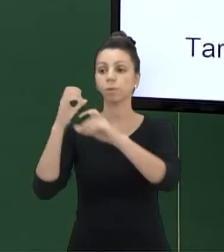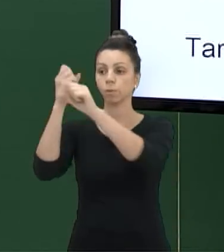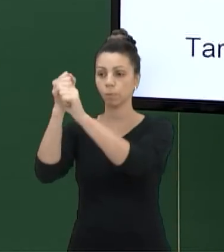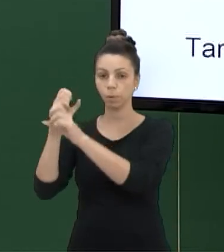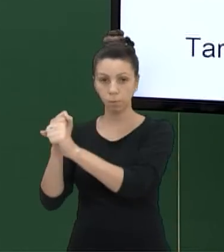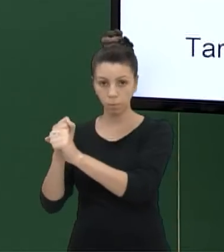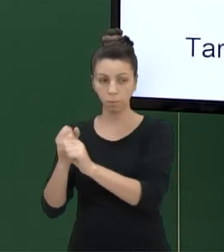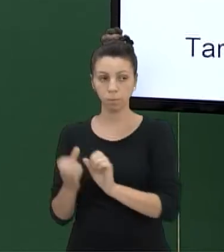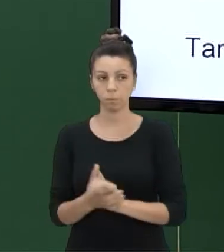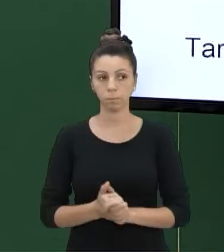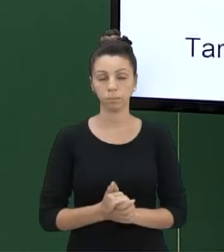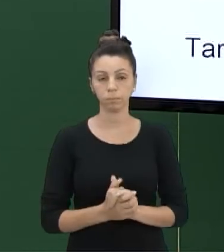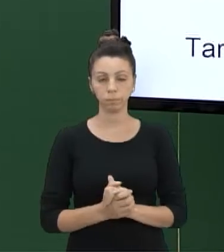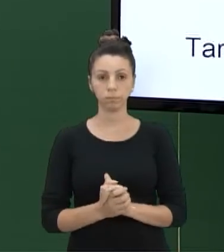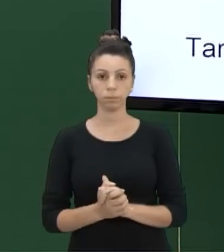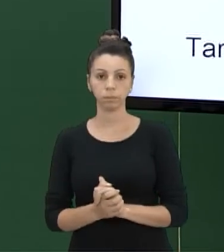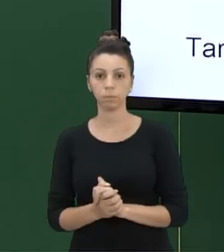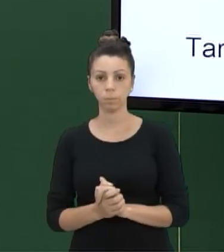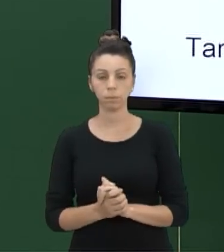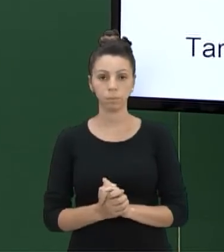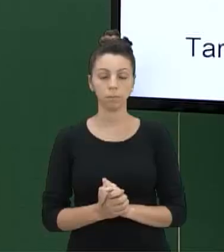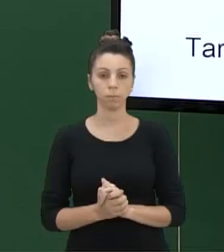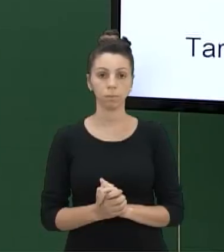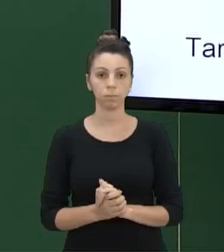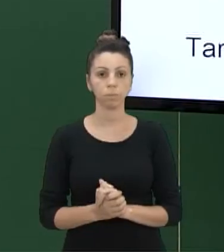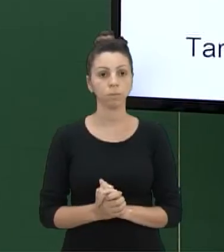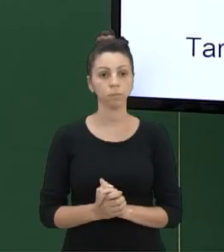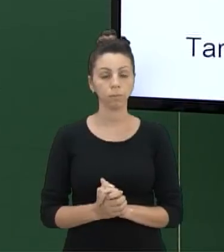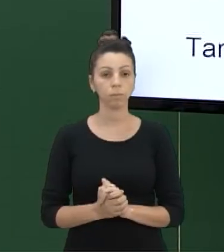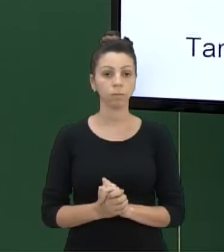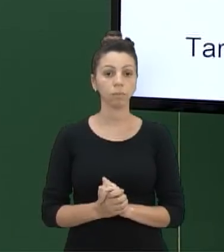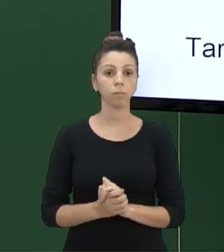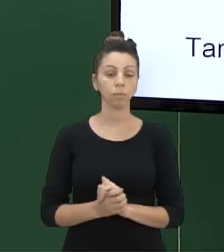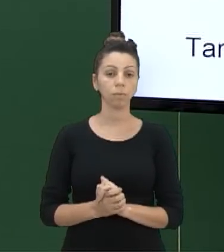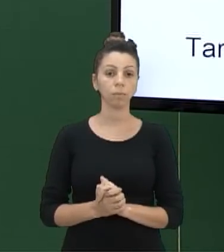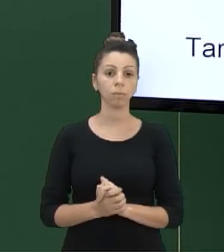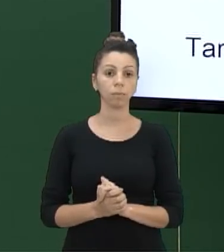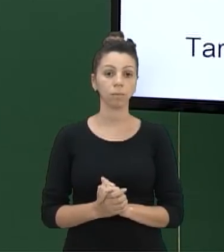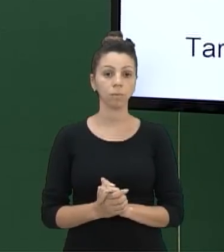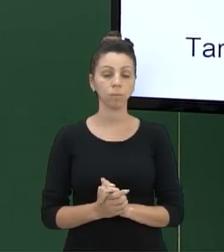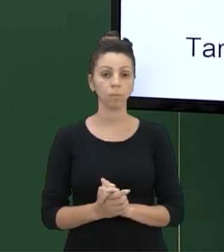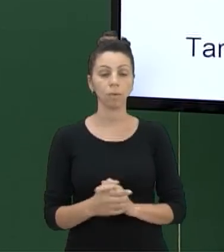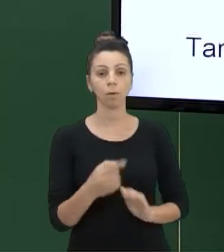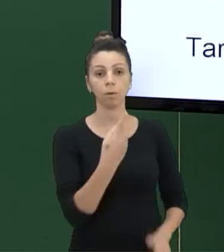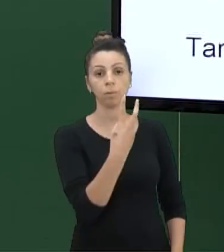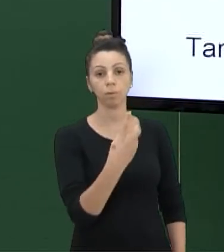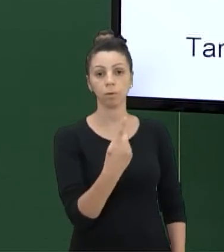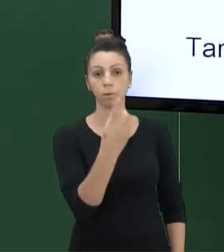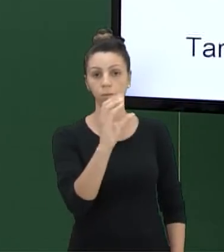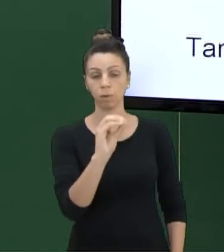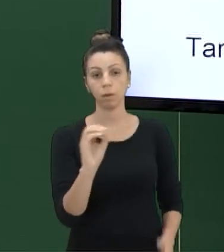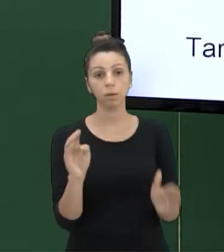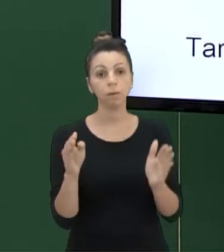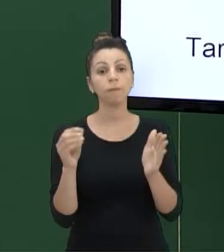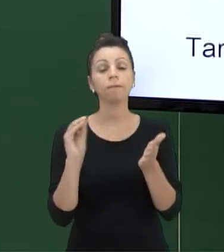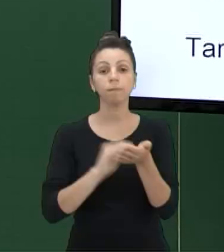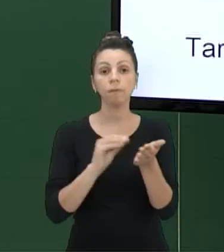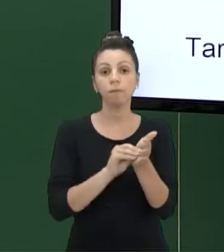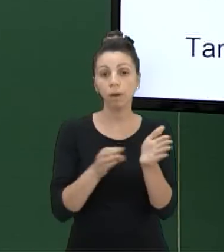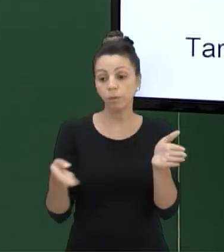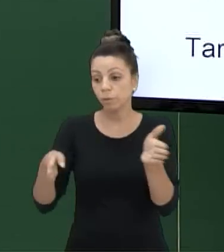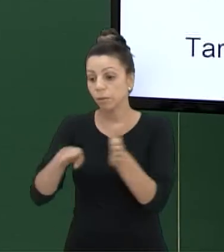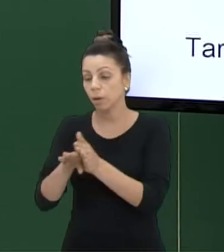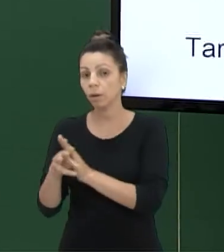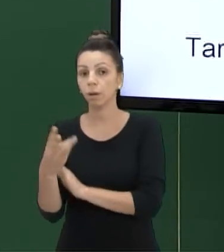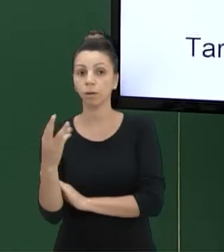1.210 ainda não alcançou o 3.025, então a gente vai continuar. 605 vezes 3. De novo, vamos ter